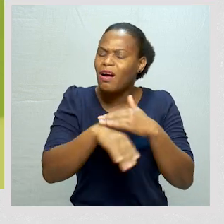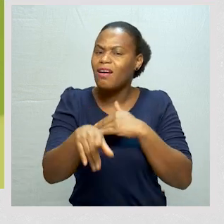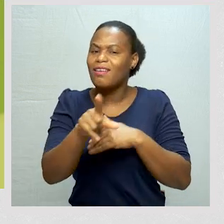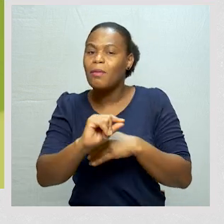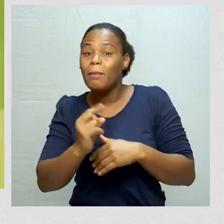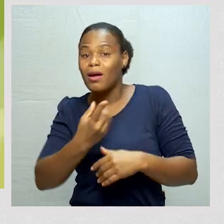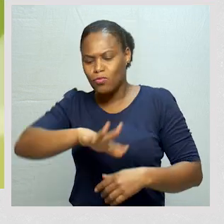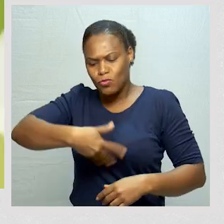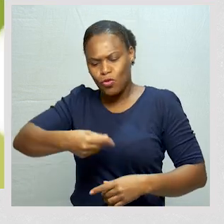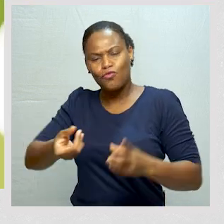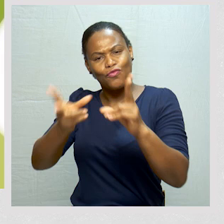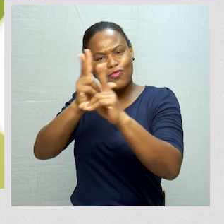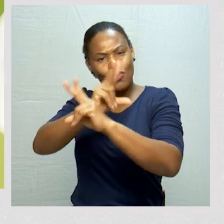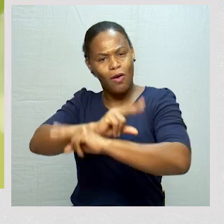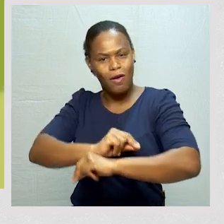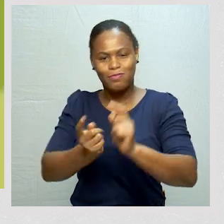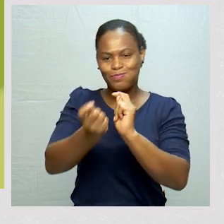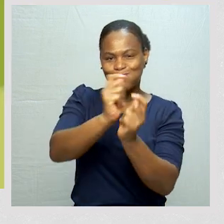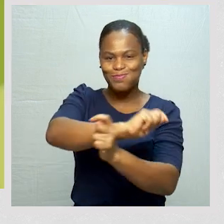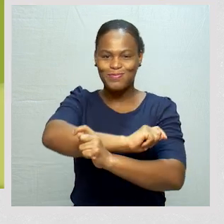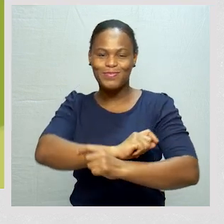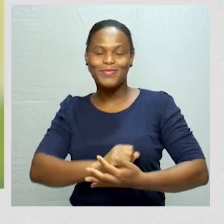fazer. Para o mundo renovar.